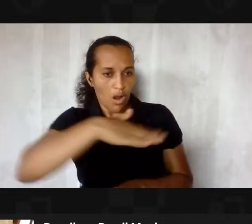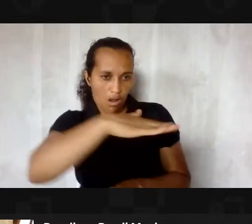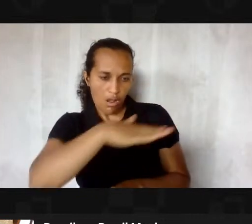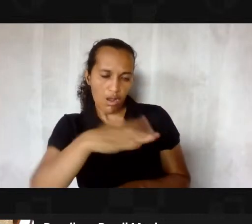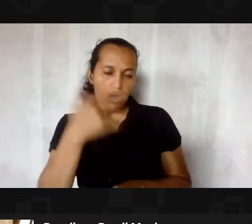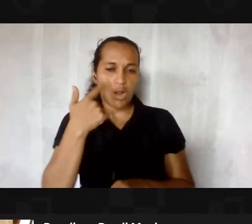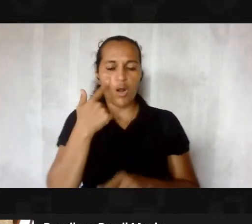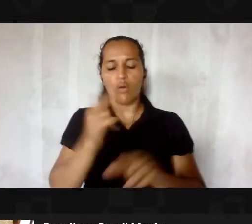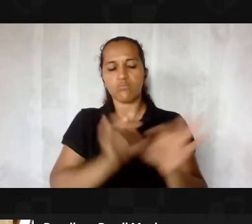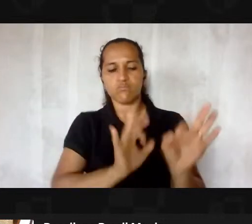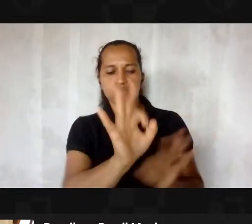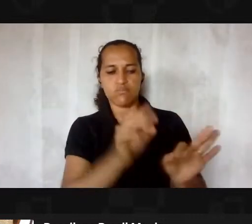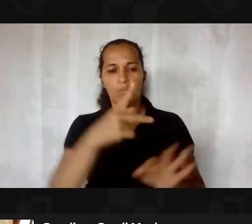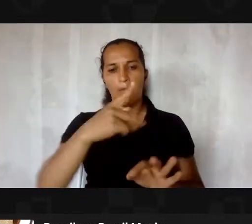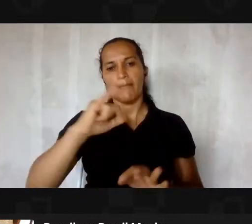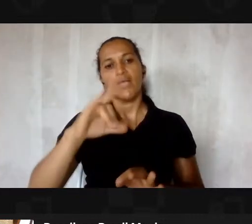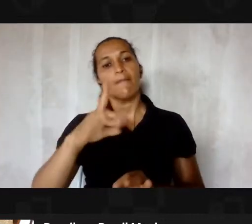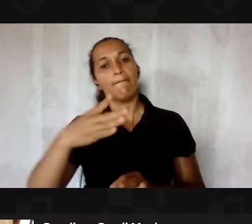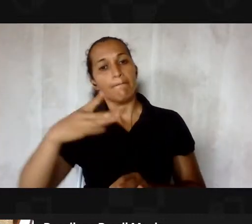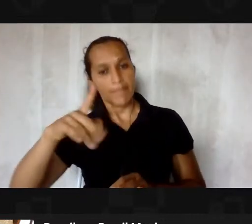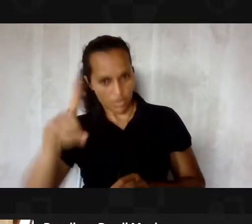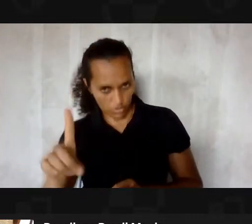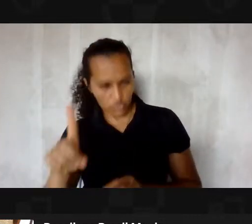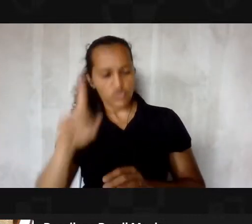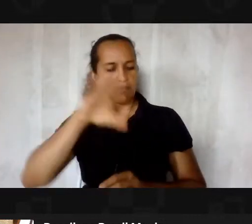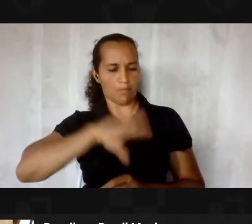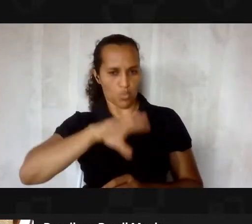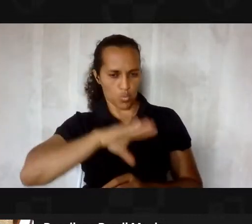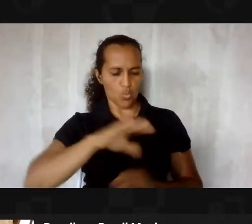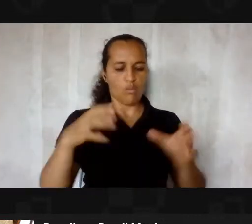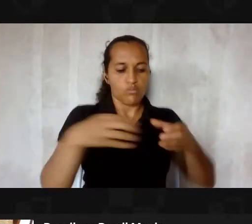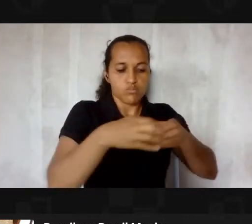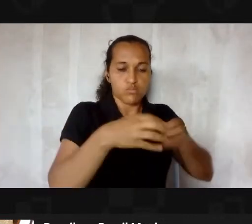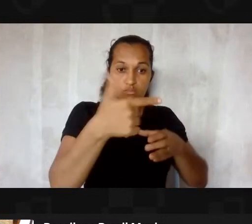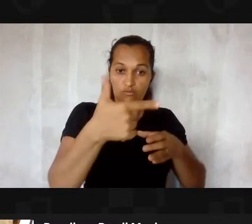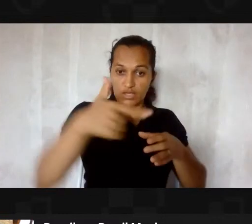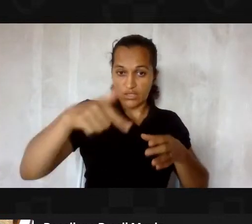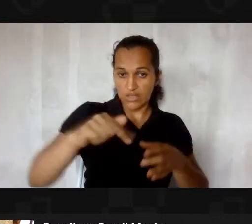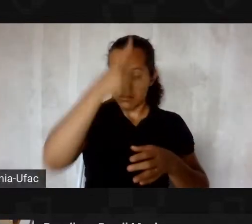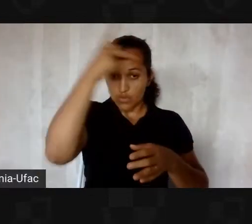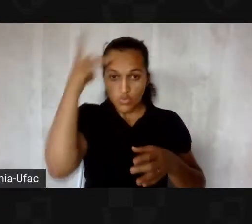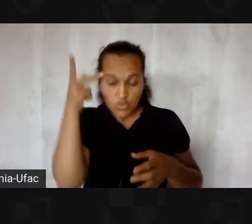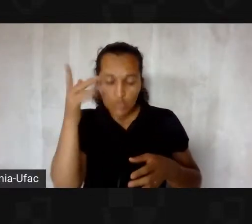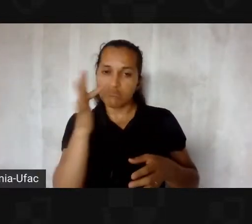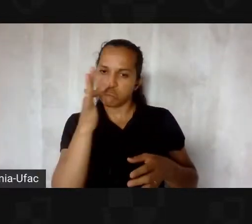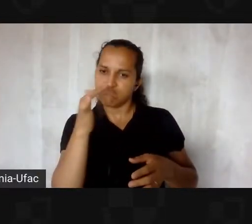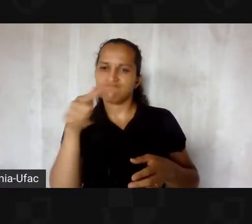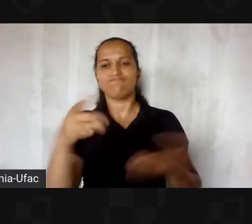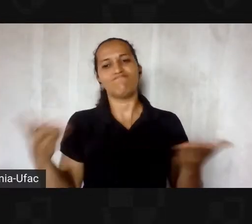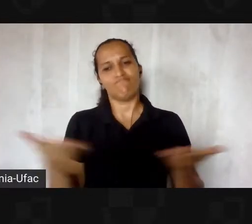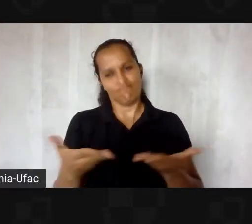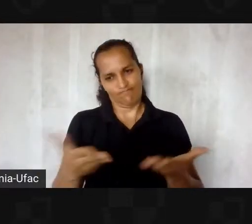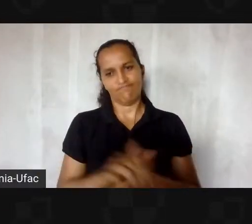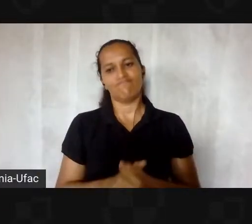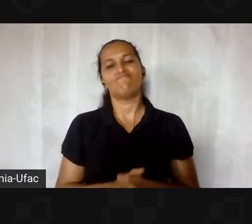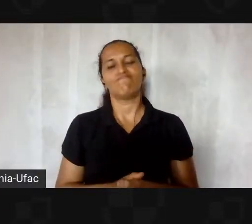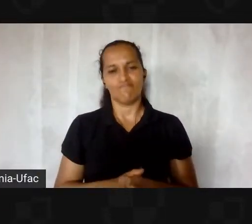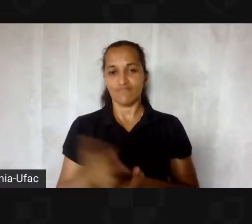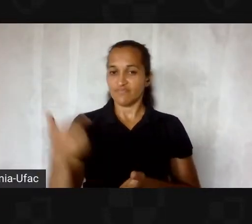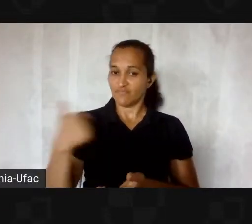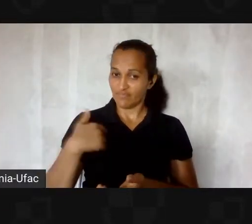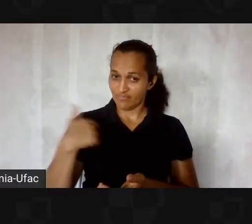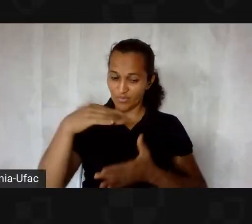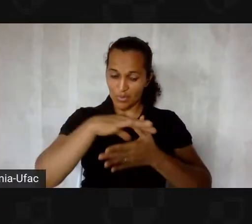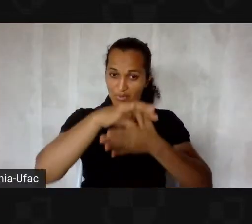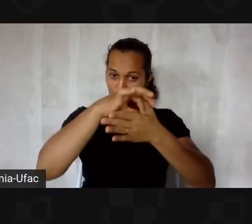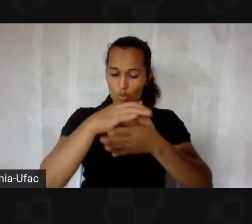portuguesa, com uma equipe de 27 pessoas que estão nos prestigiando aí também. Sou líder do grupo de pesquisa